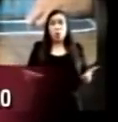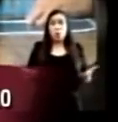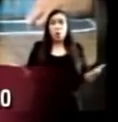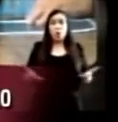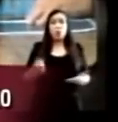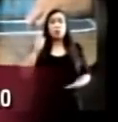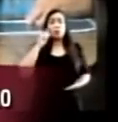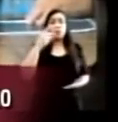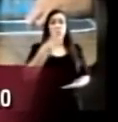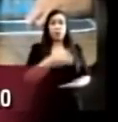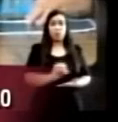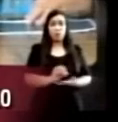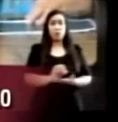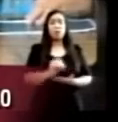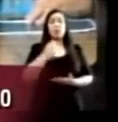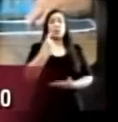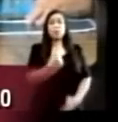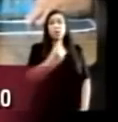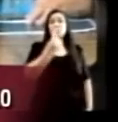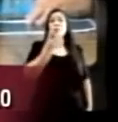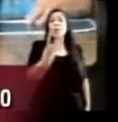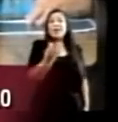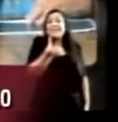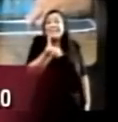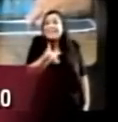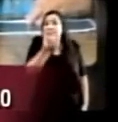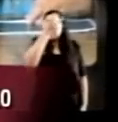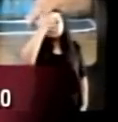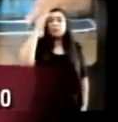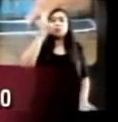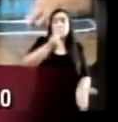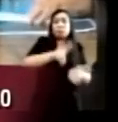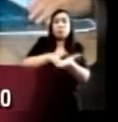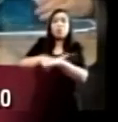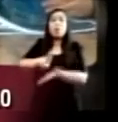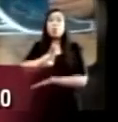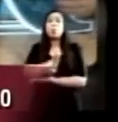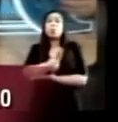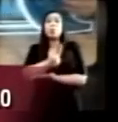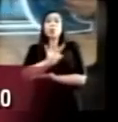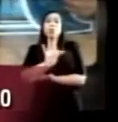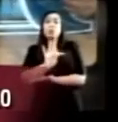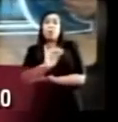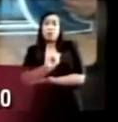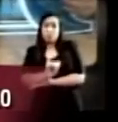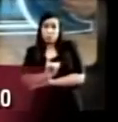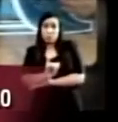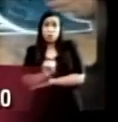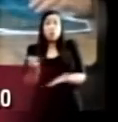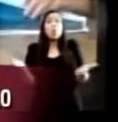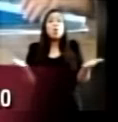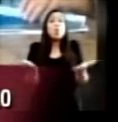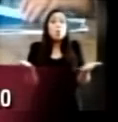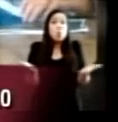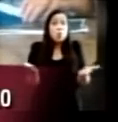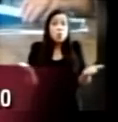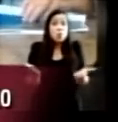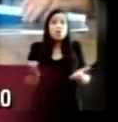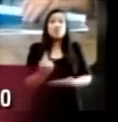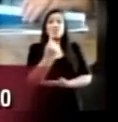dia 30, com 146 pacientes internados em UTI. Esses pacientes, hoje nós estamos